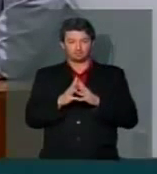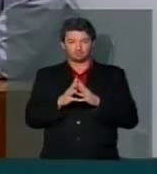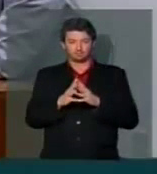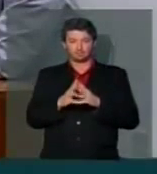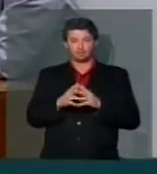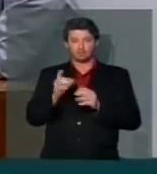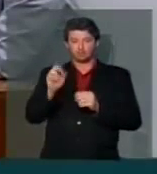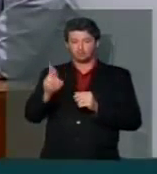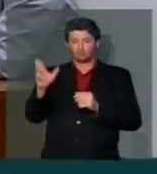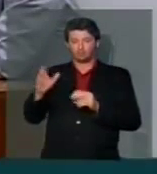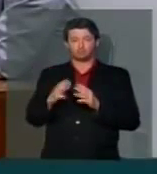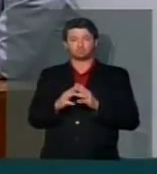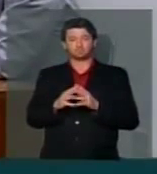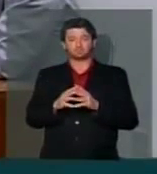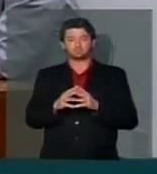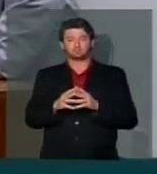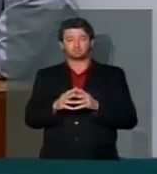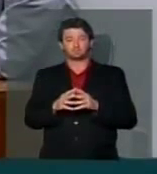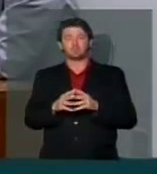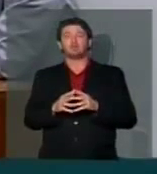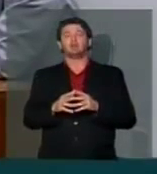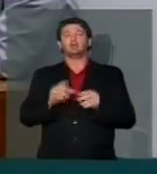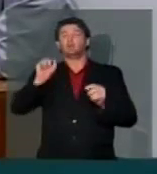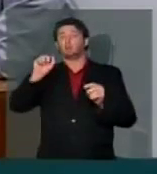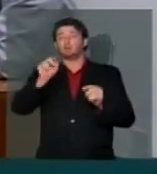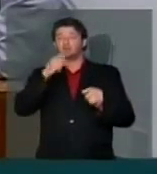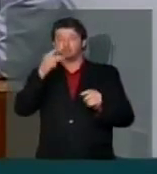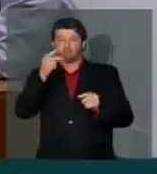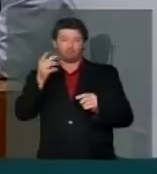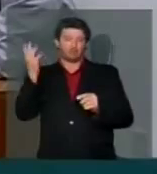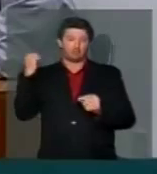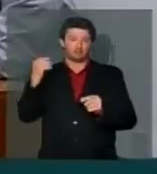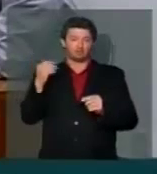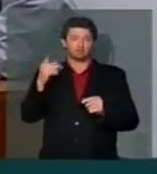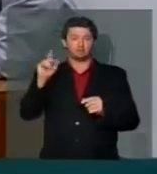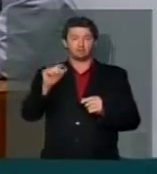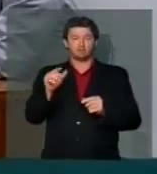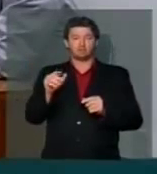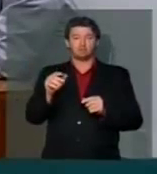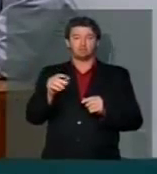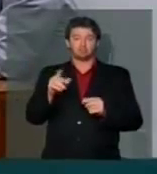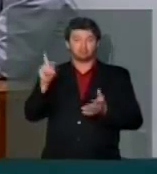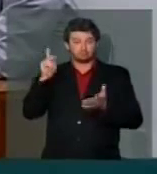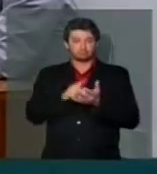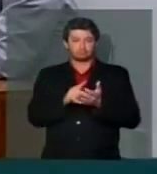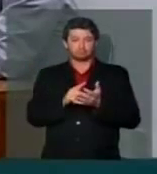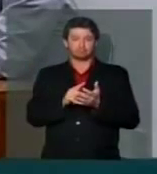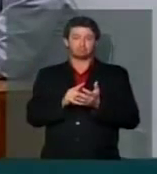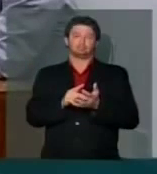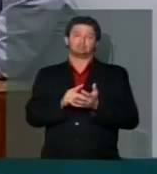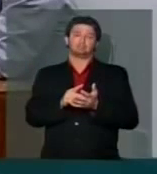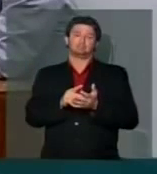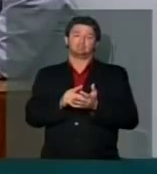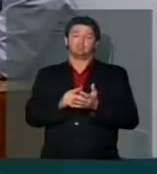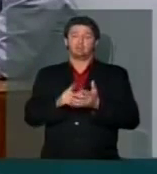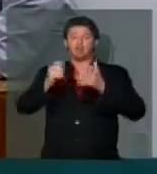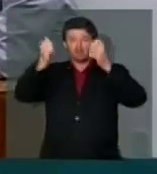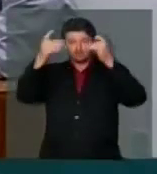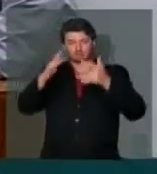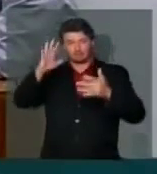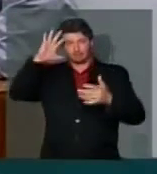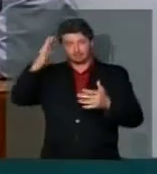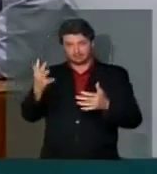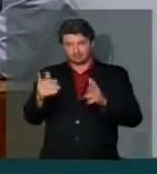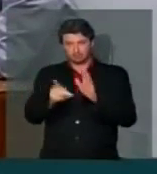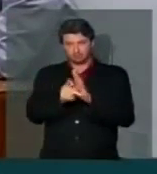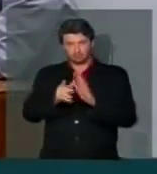Bácara, da discussão em torno do que é contingencialmente, né, circunstancialmente, as definições atuais